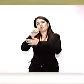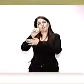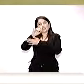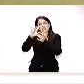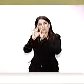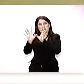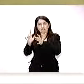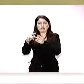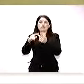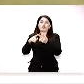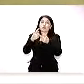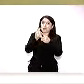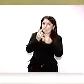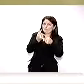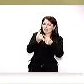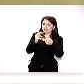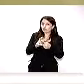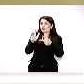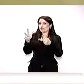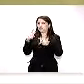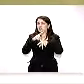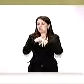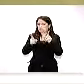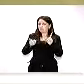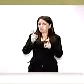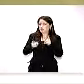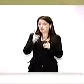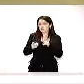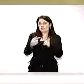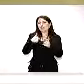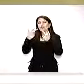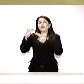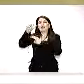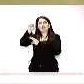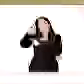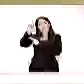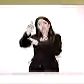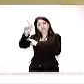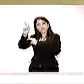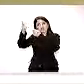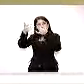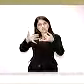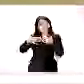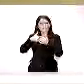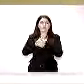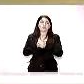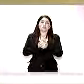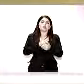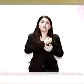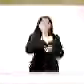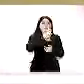distintos para um mesmo período de vigência como destacou a própria sdg no TC